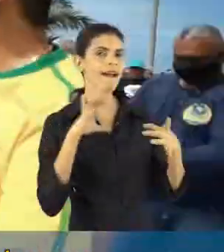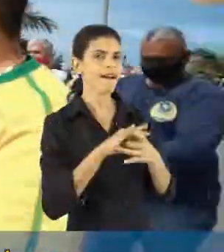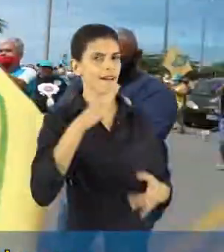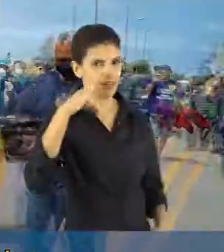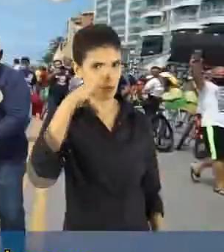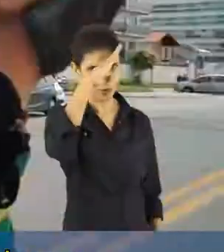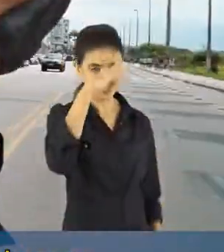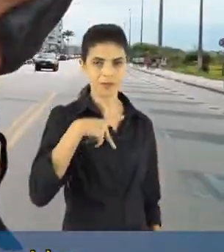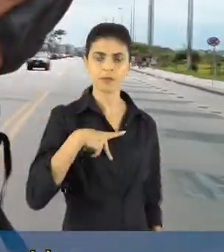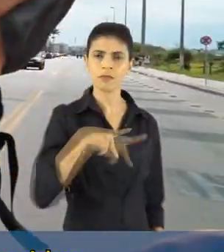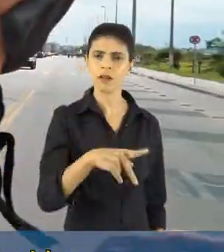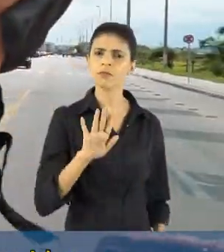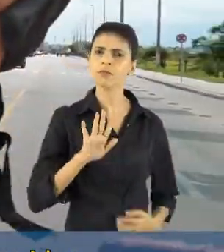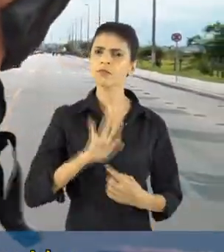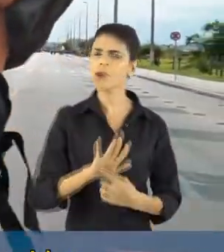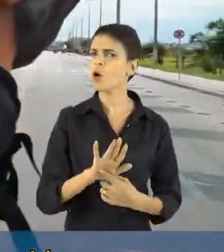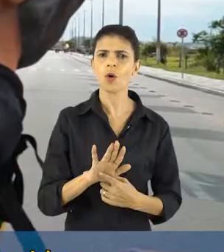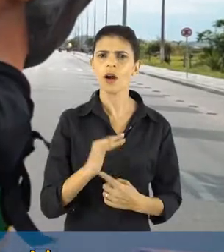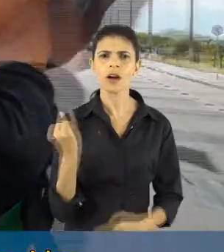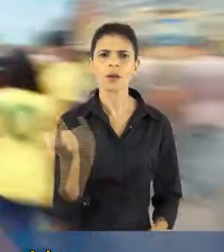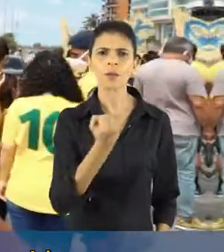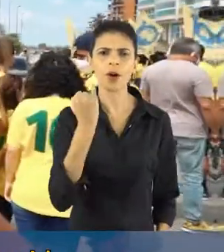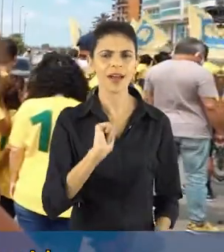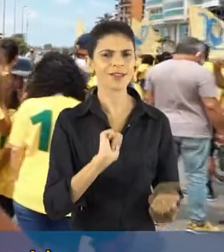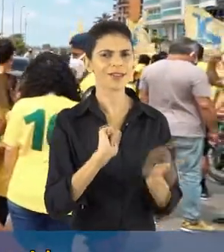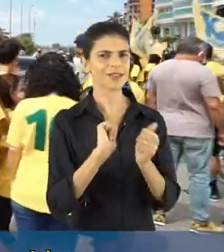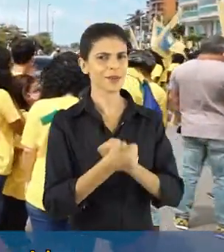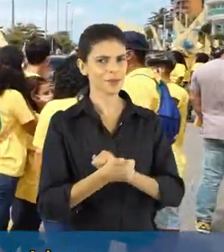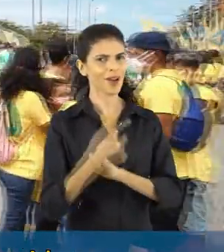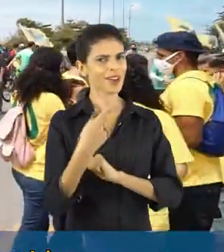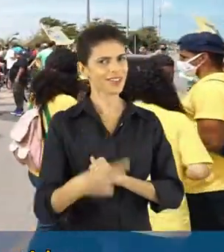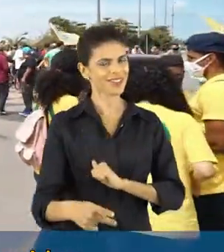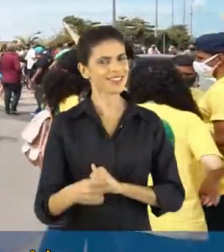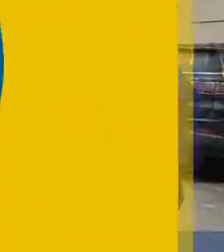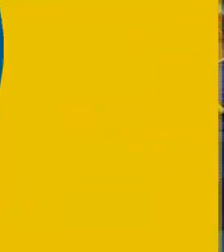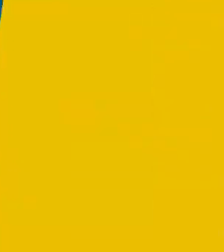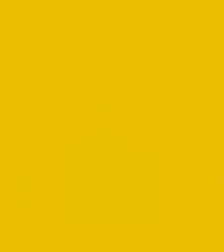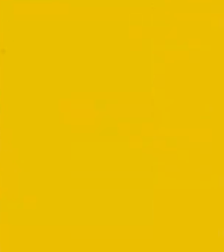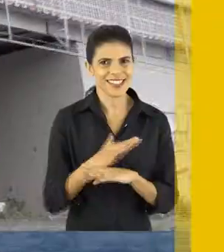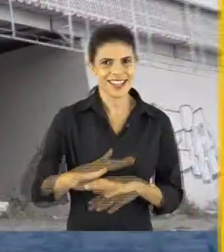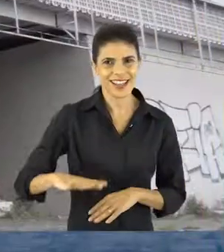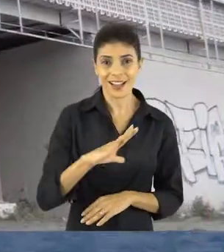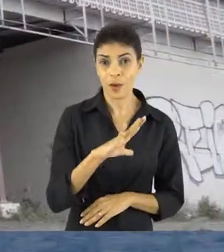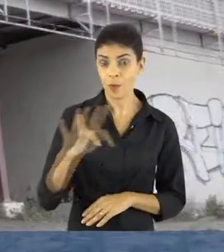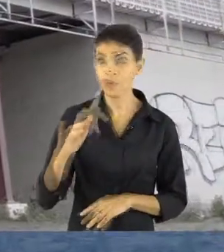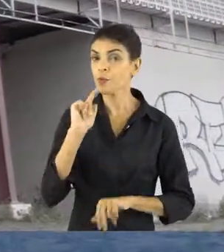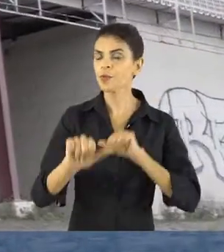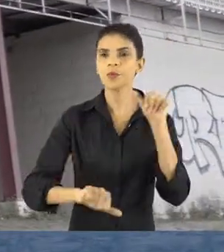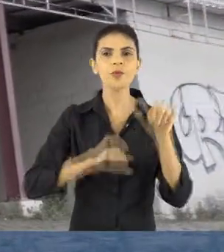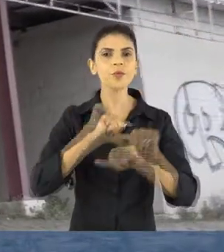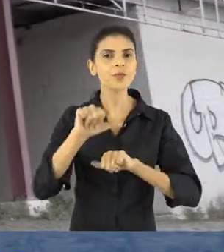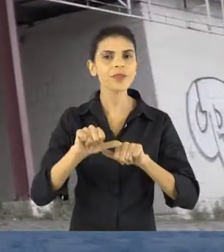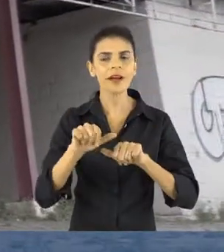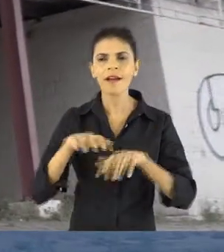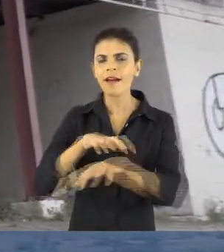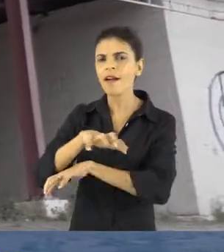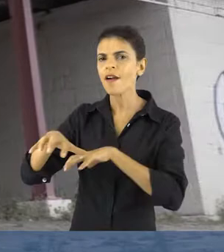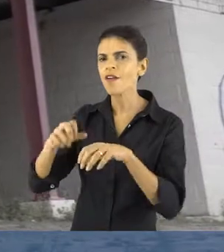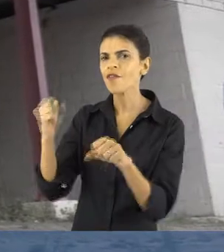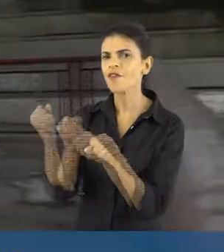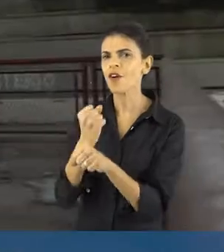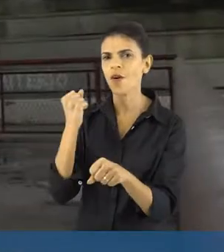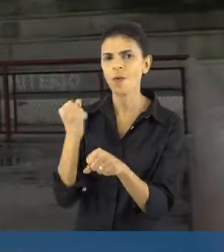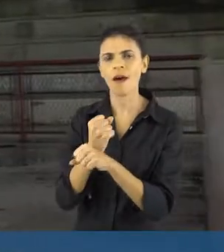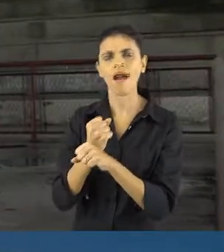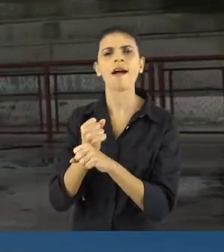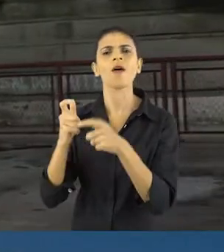presidente Bolsonaro, ele mostra a importância do esporte em nossas vidas. É por isso que ele vai reformar e